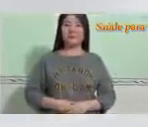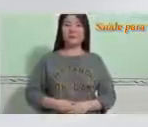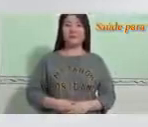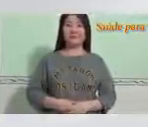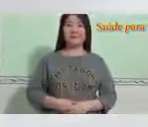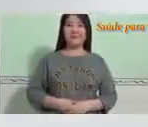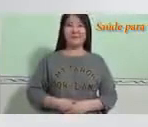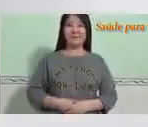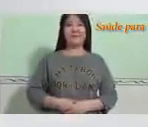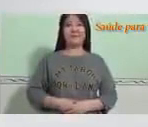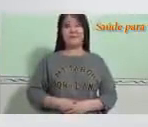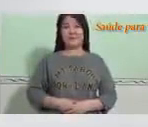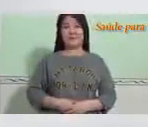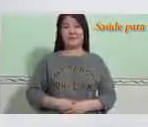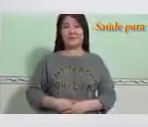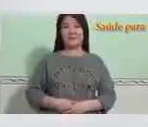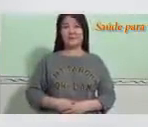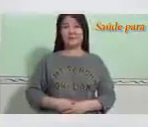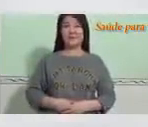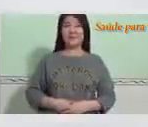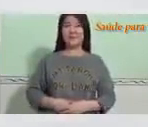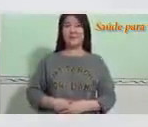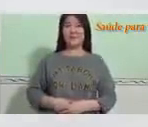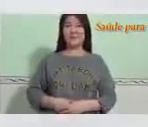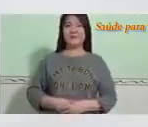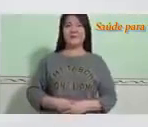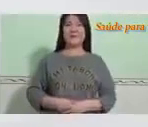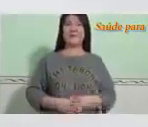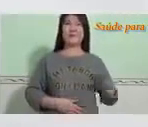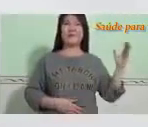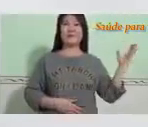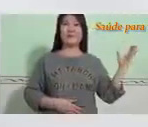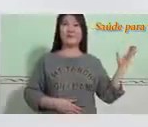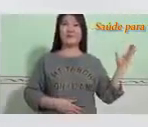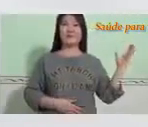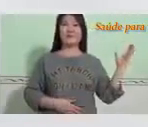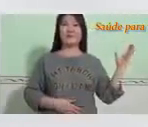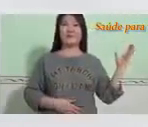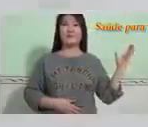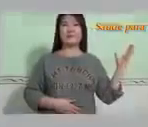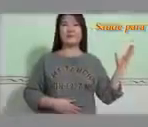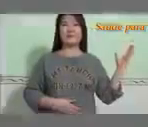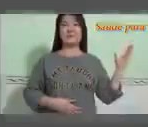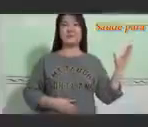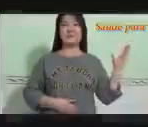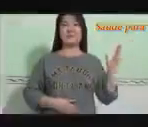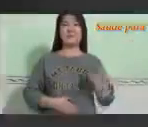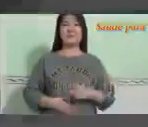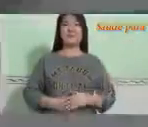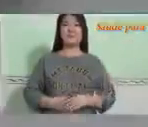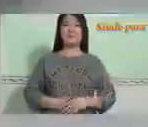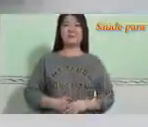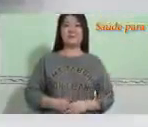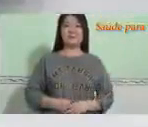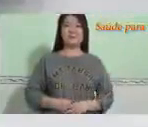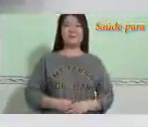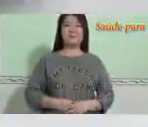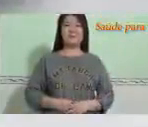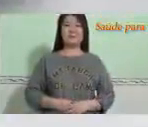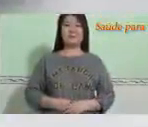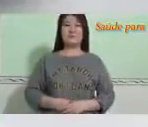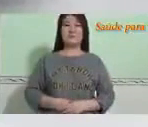NCERPULMONARA emborazejar a causa mais rara, vírgula, o surgimento de uma dor na região do peito junto das costelas também pode ser um